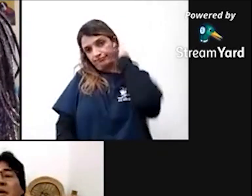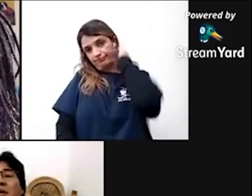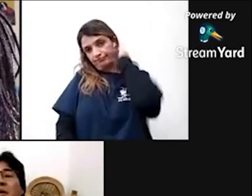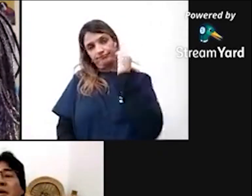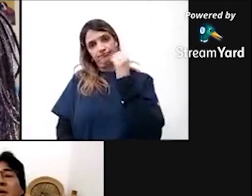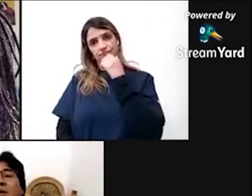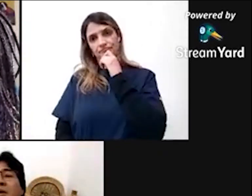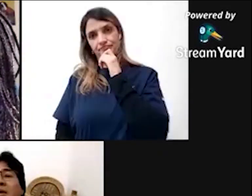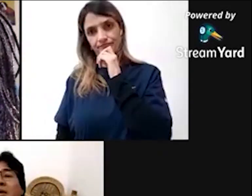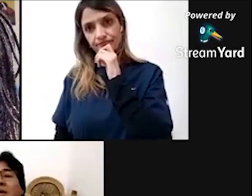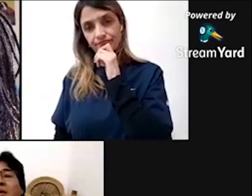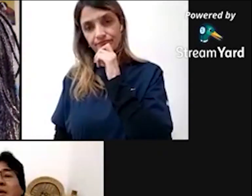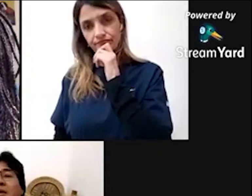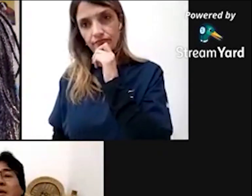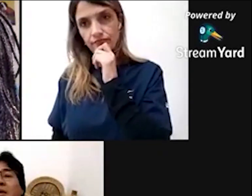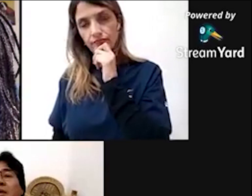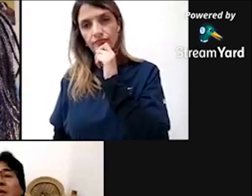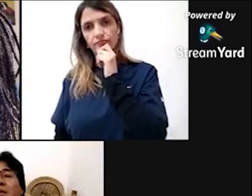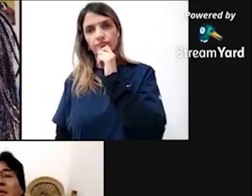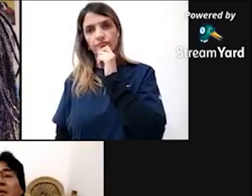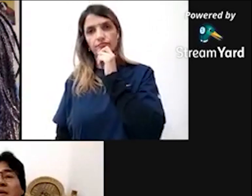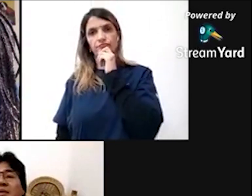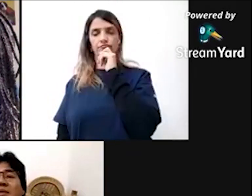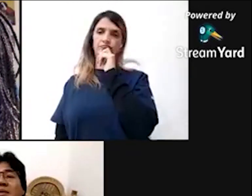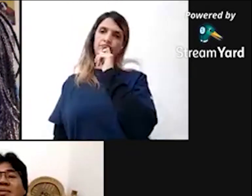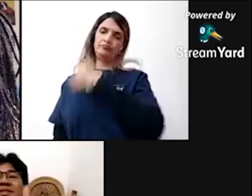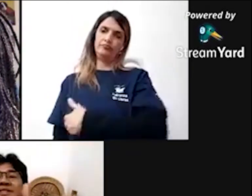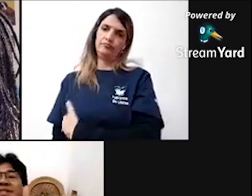Cristino. Está ouvindo agora ou não?